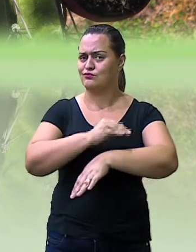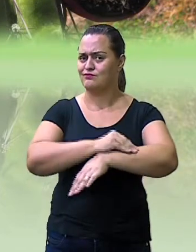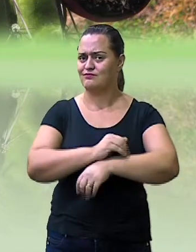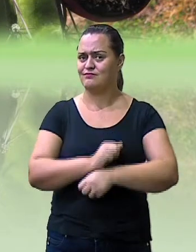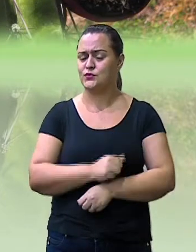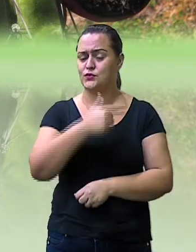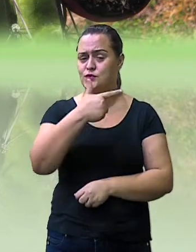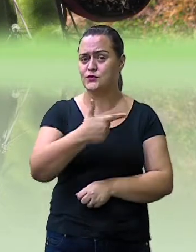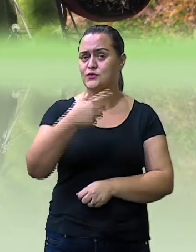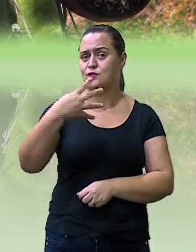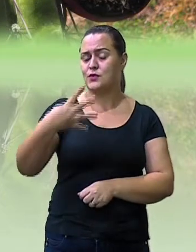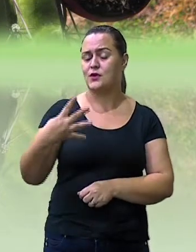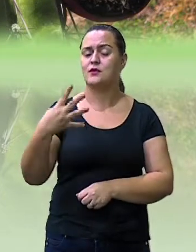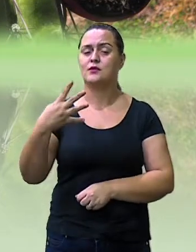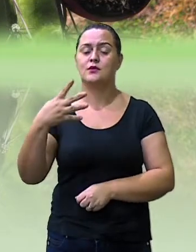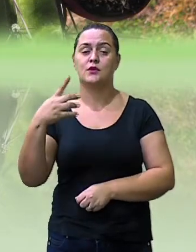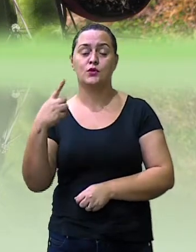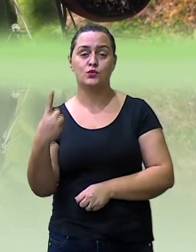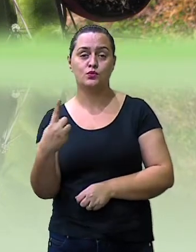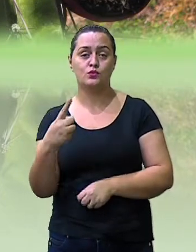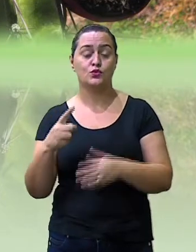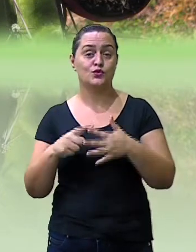241 espécies de peixes,